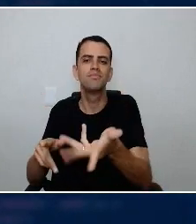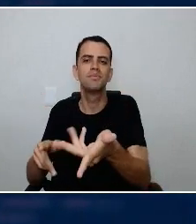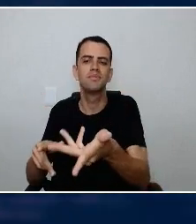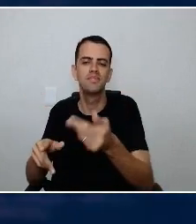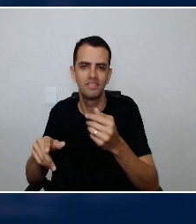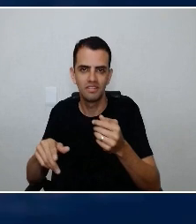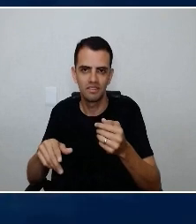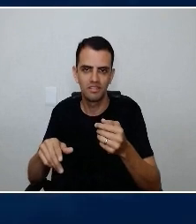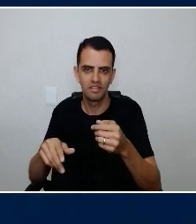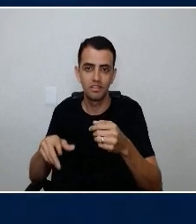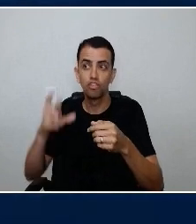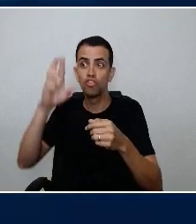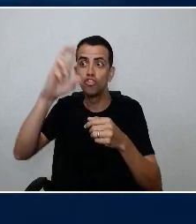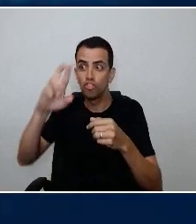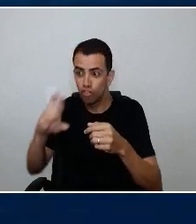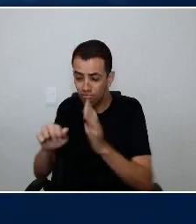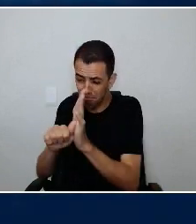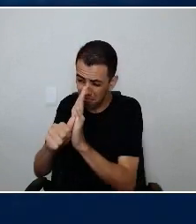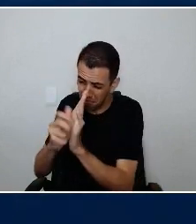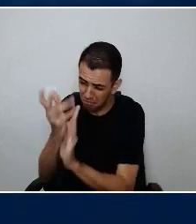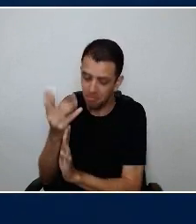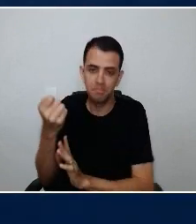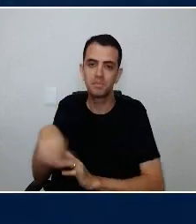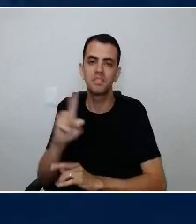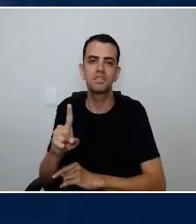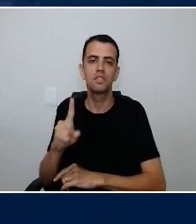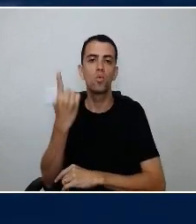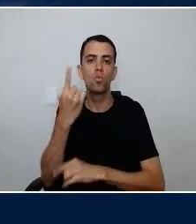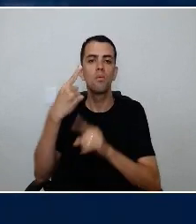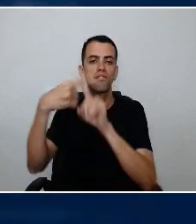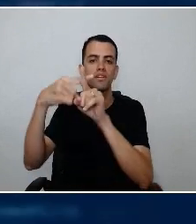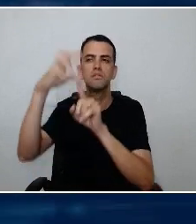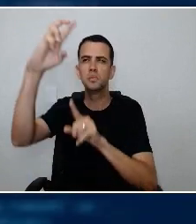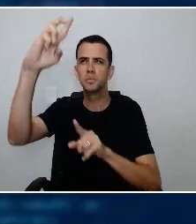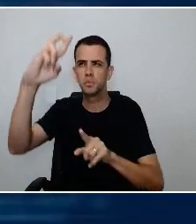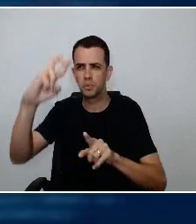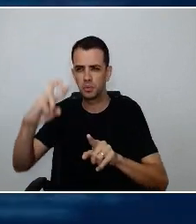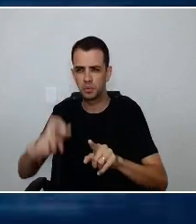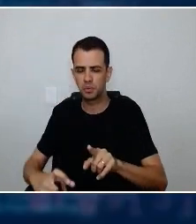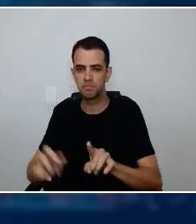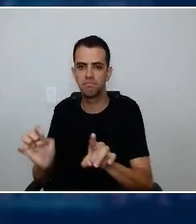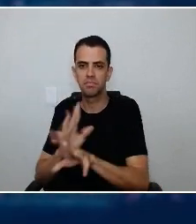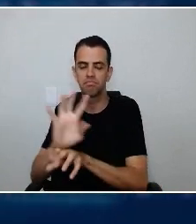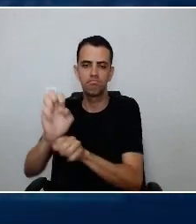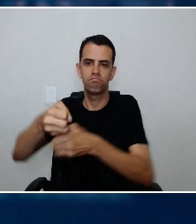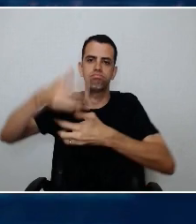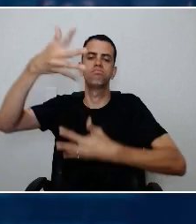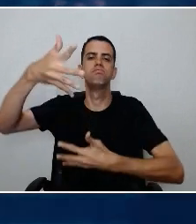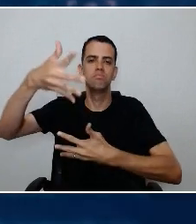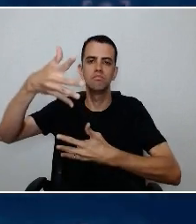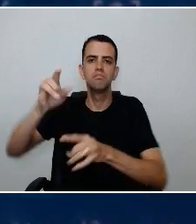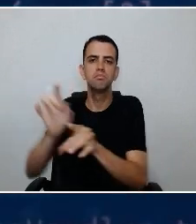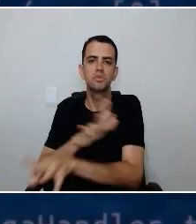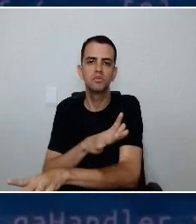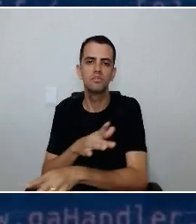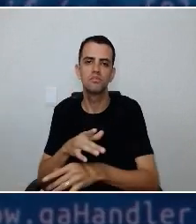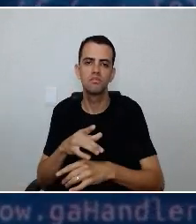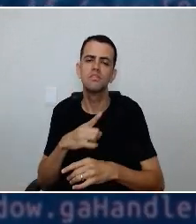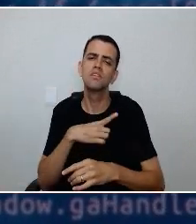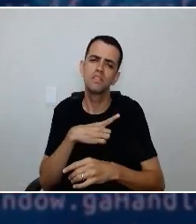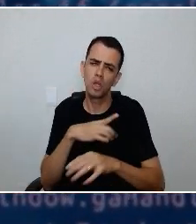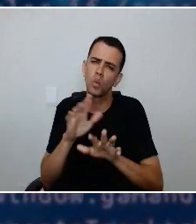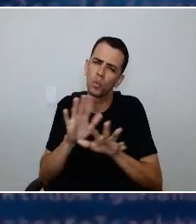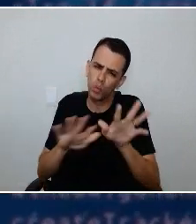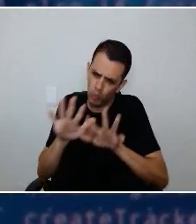de que você faz exatamente uma leitura e já obtém todo o dado na mão claro que existem tradeoffs existem cuidados que tem que se